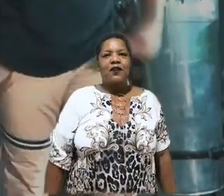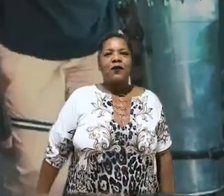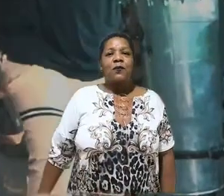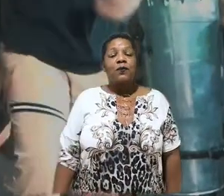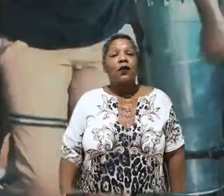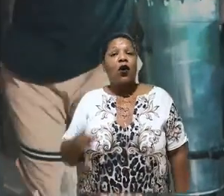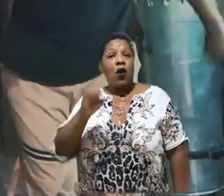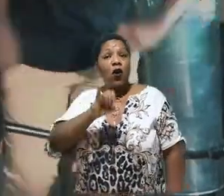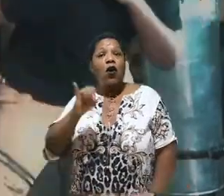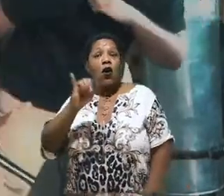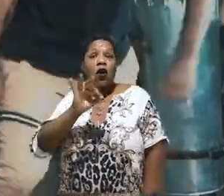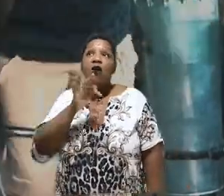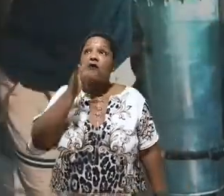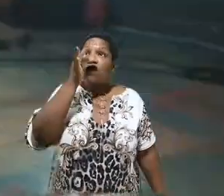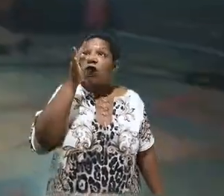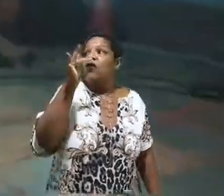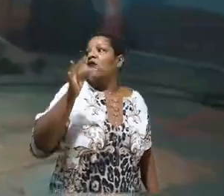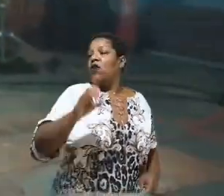flor